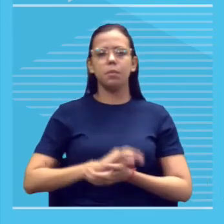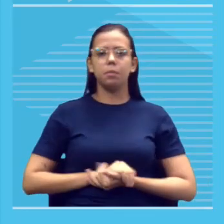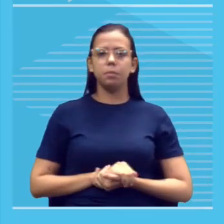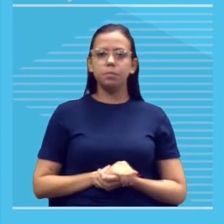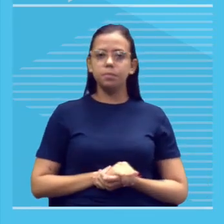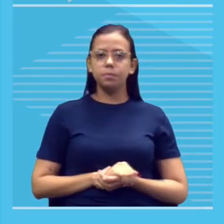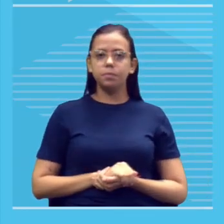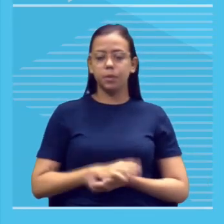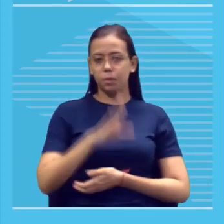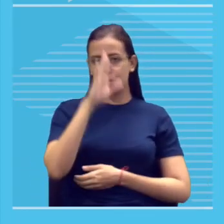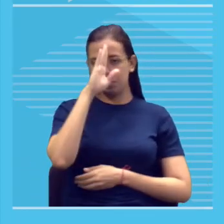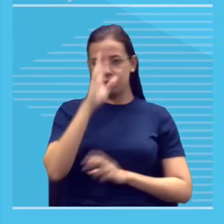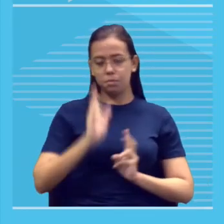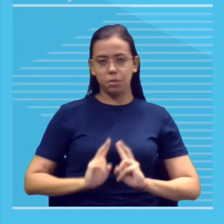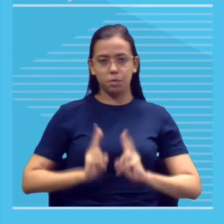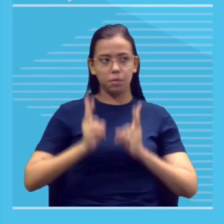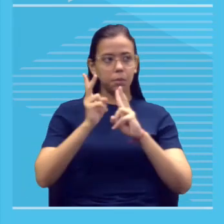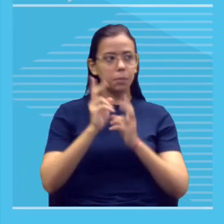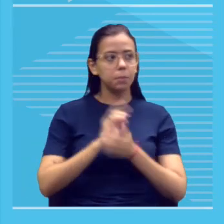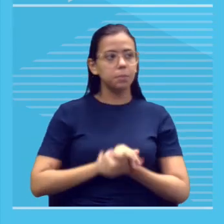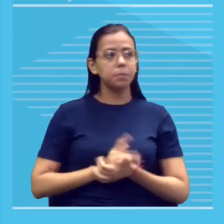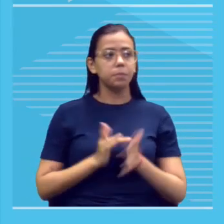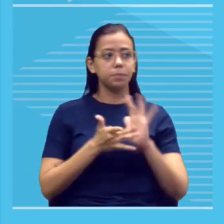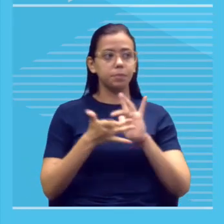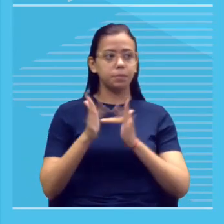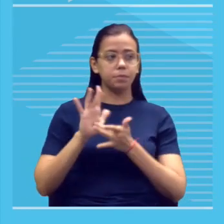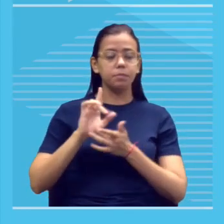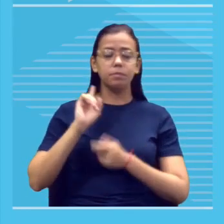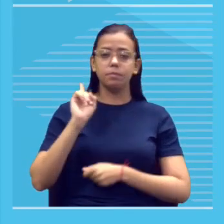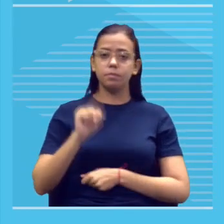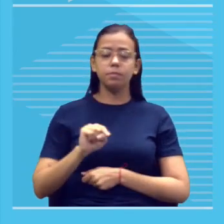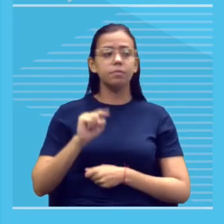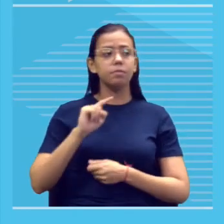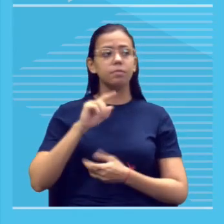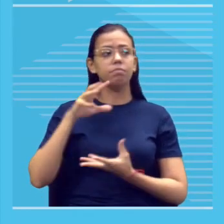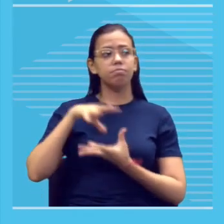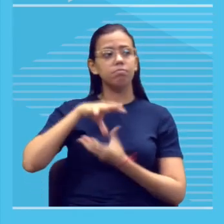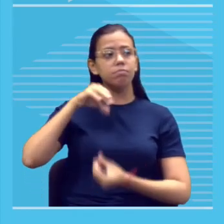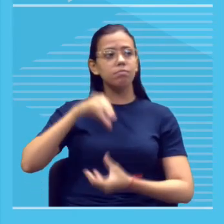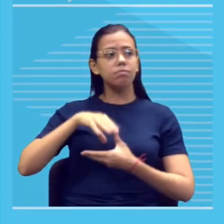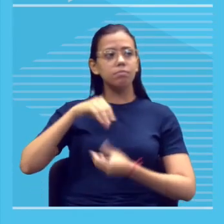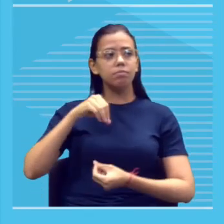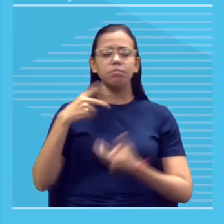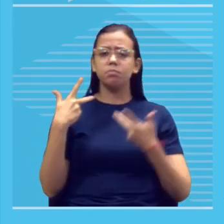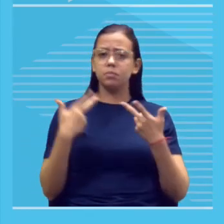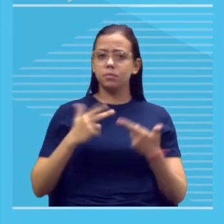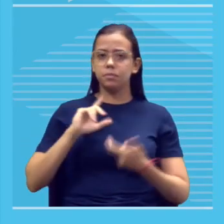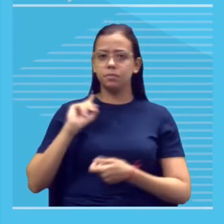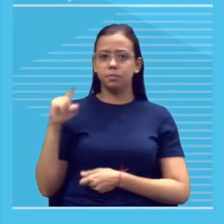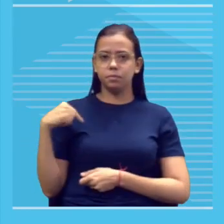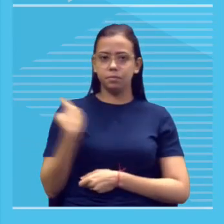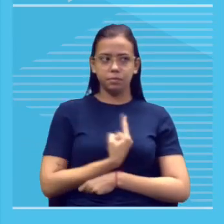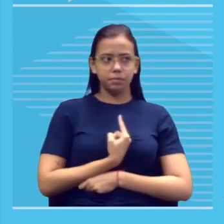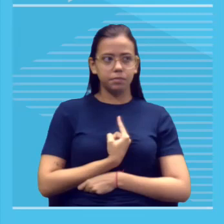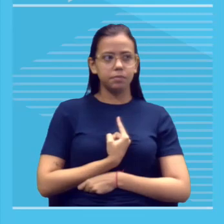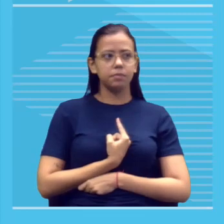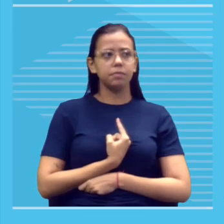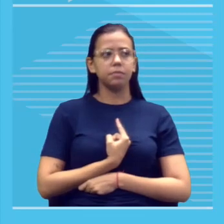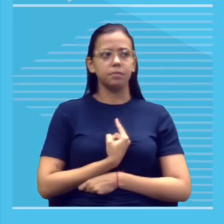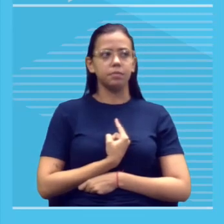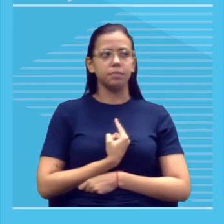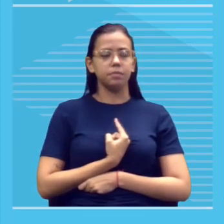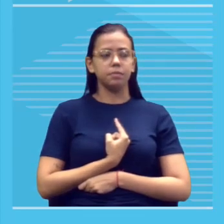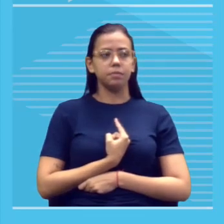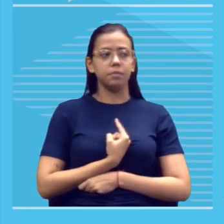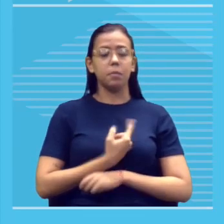das virtudes Jesus Cristo ele era um espírito como nós ele era um